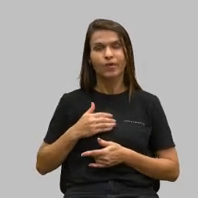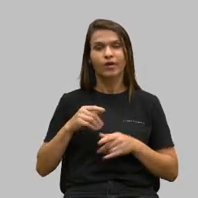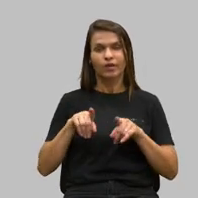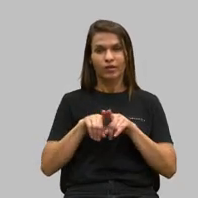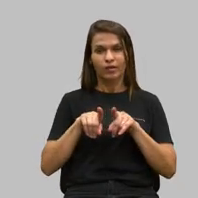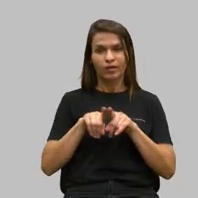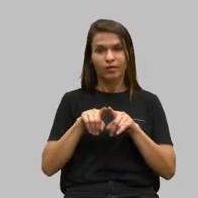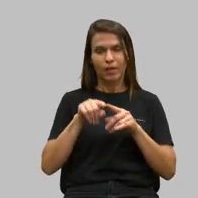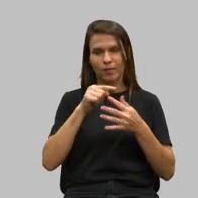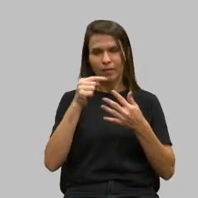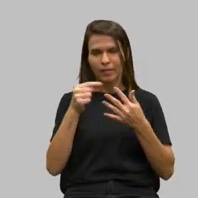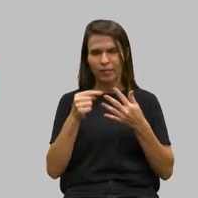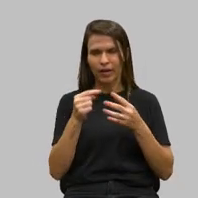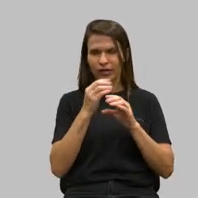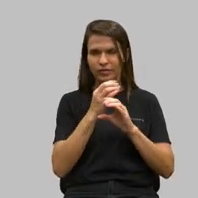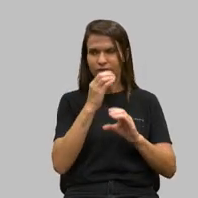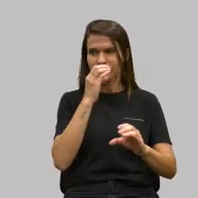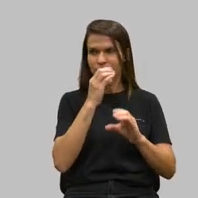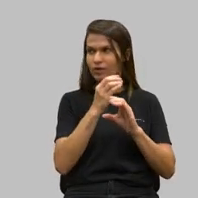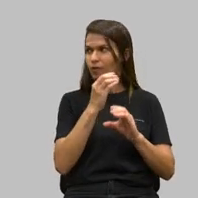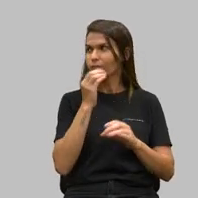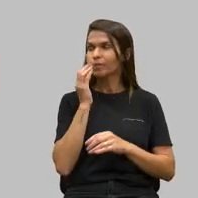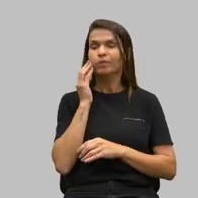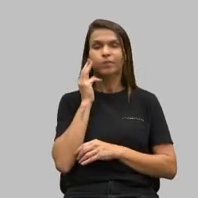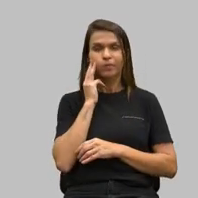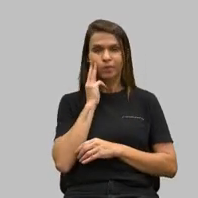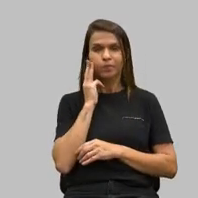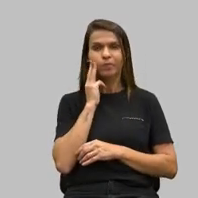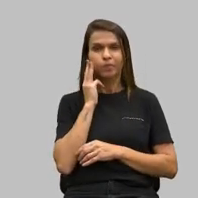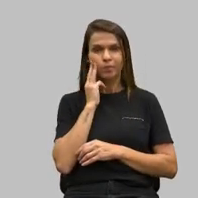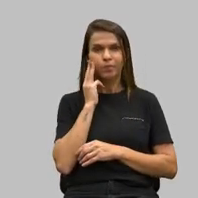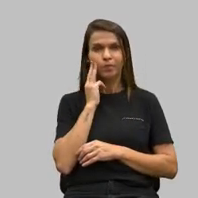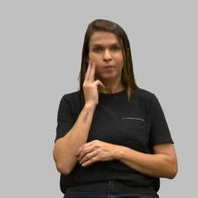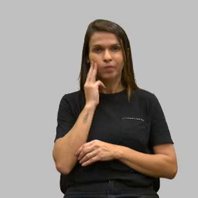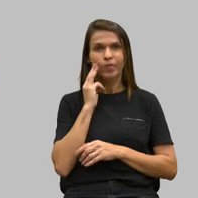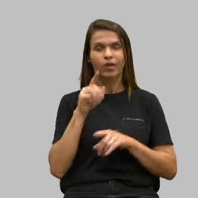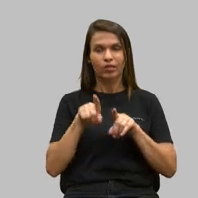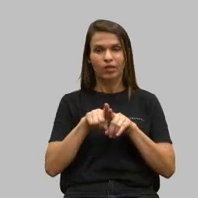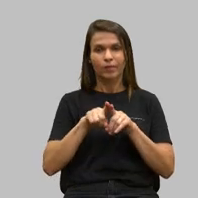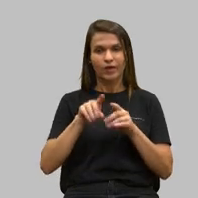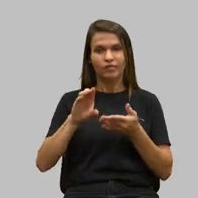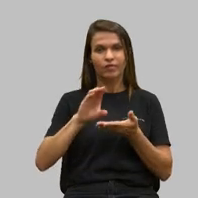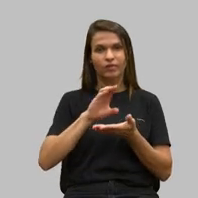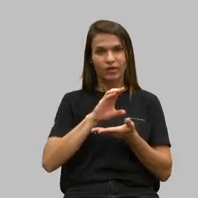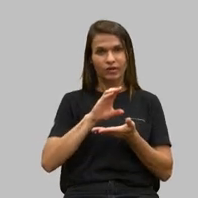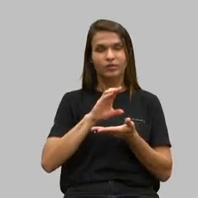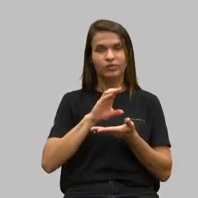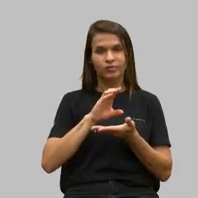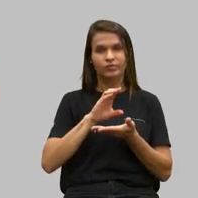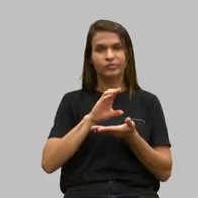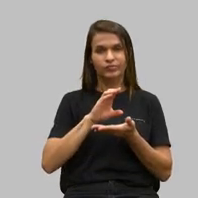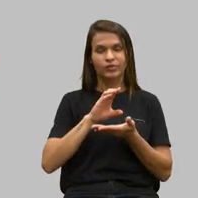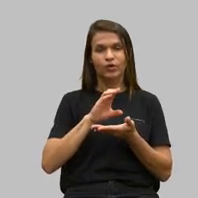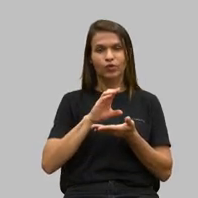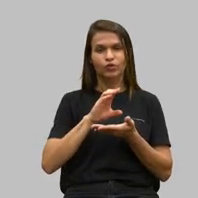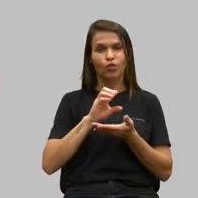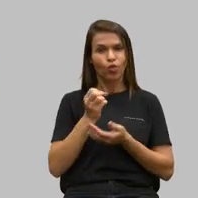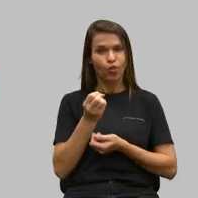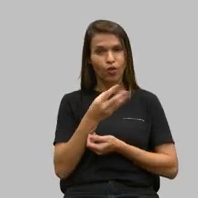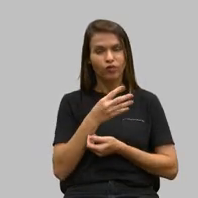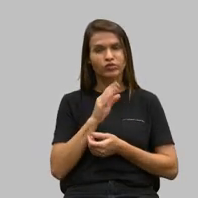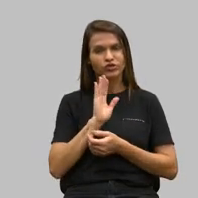coluterina, mas o mama é o nosso primeiro, a gente ia já pagar um valor de pacote. Só que, como veio esse recurso novo, que já foi